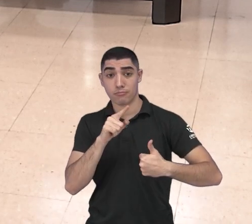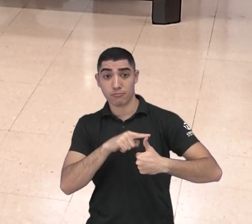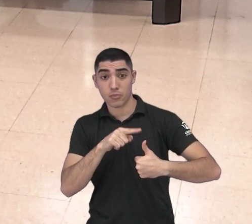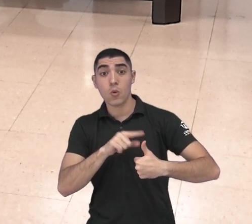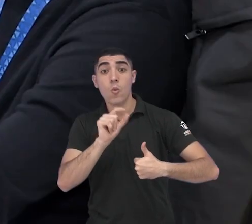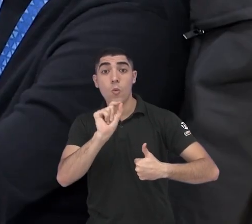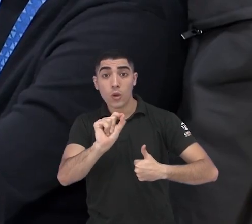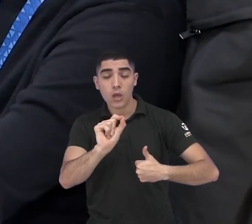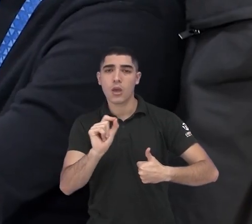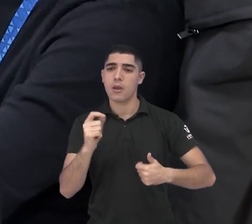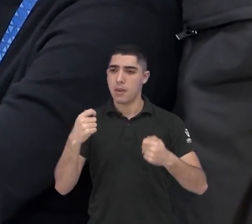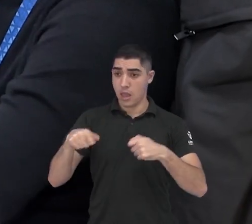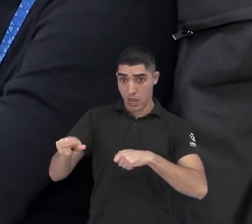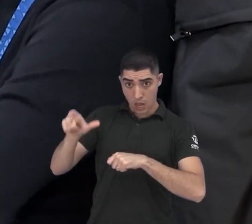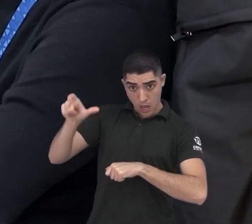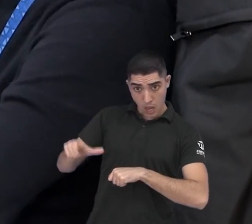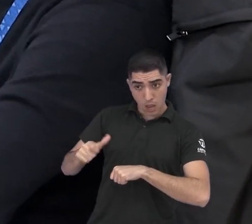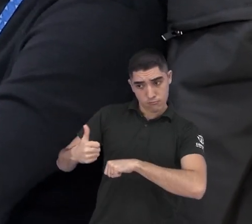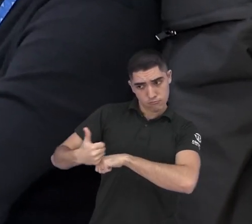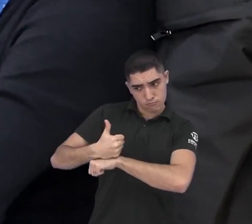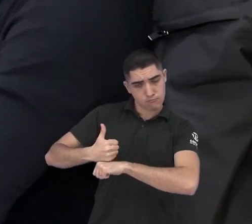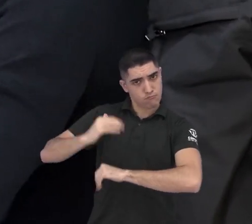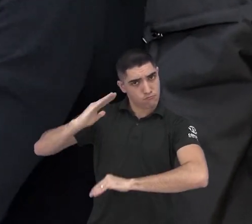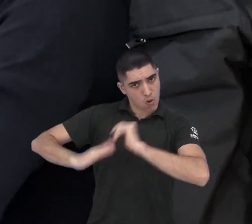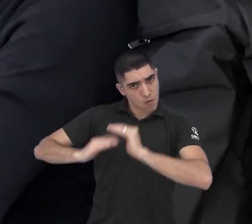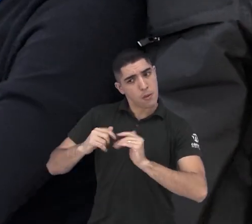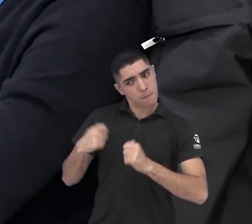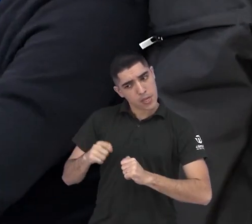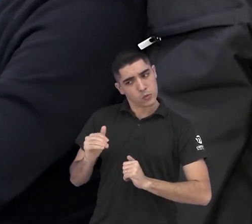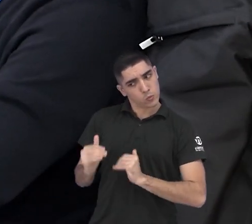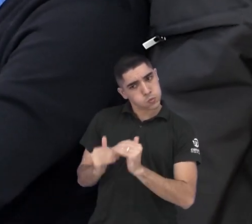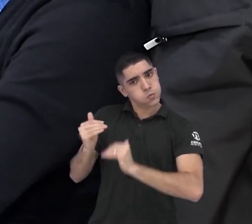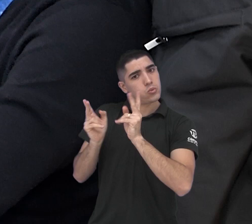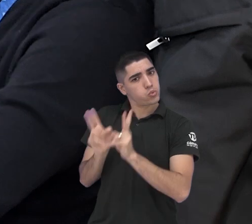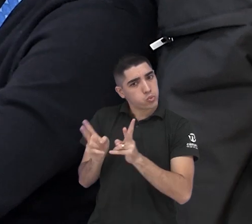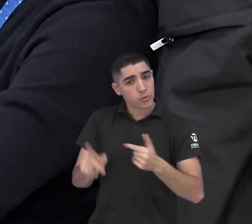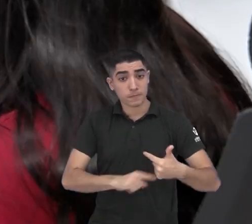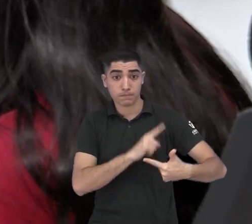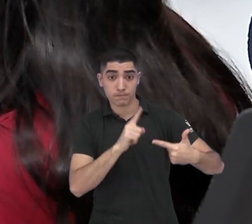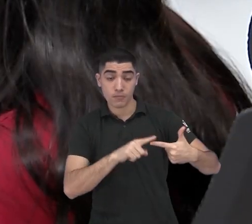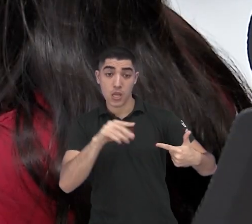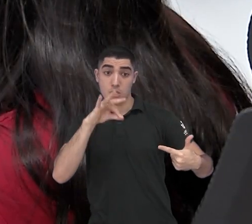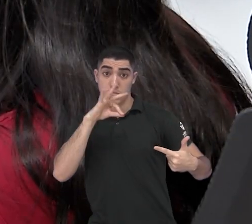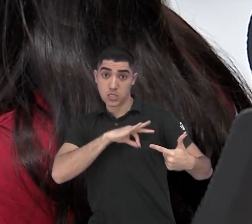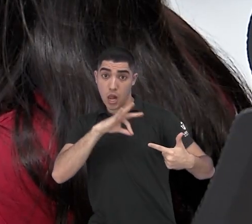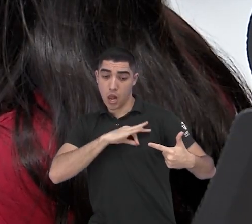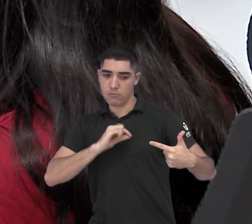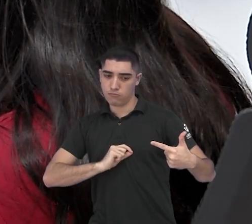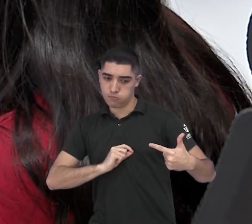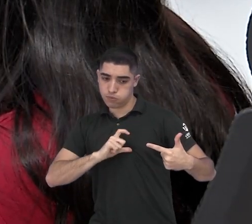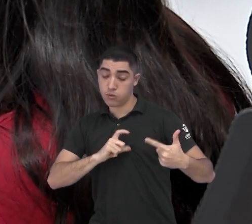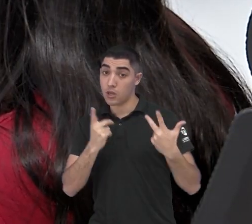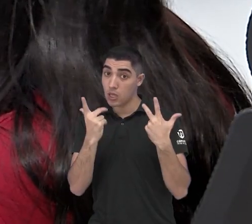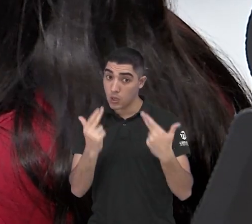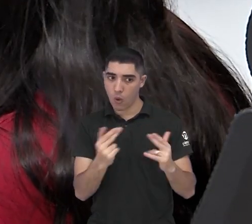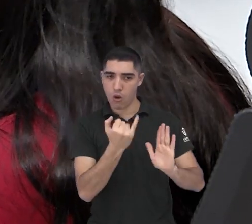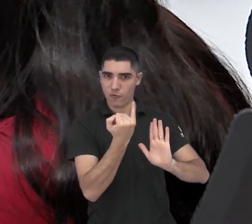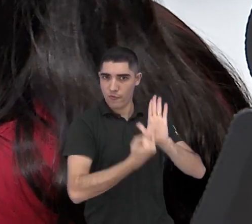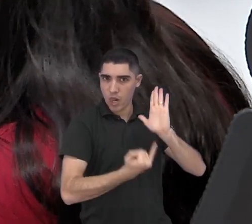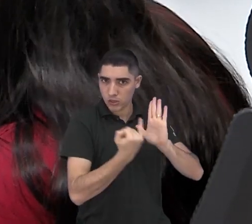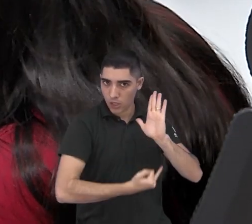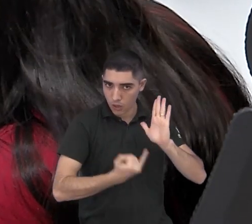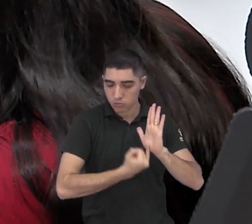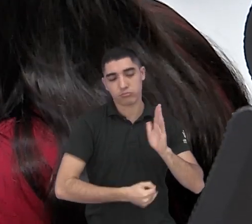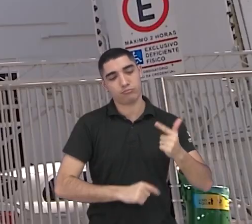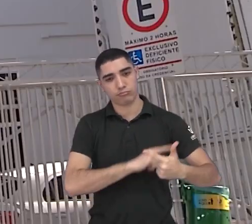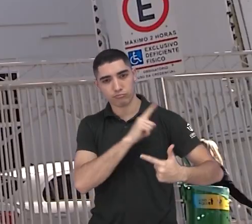a necessidade da atualização do plano de carreira, a reposição salarial dos trabalhadores de acordo com a